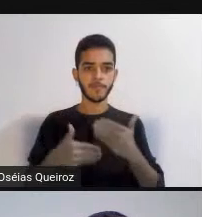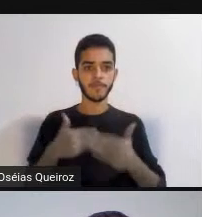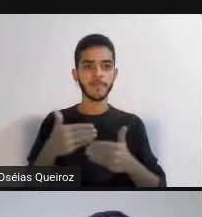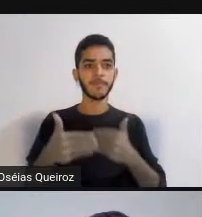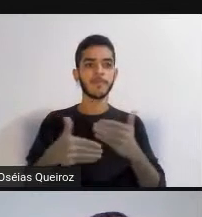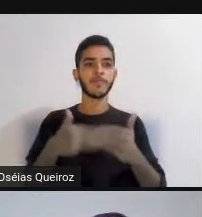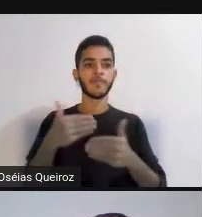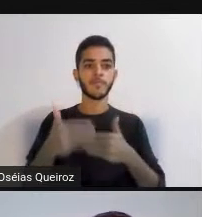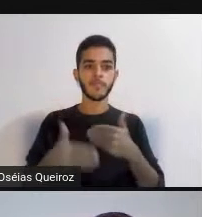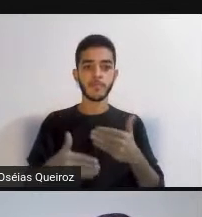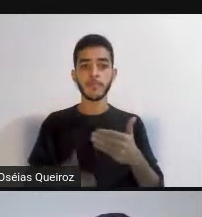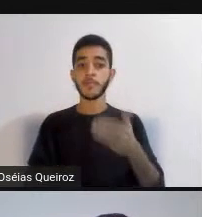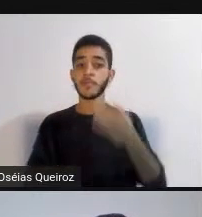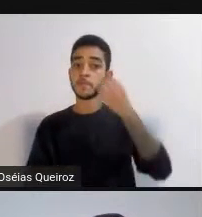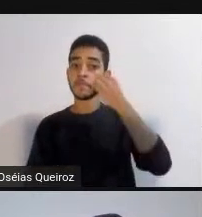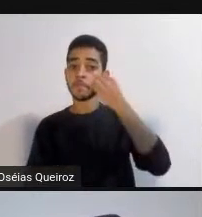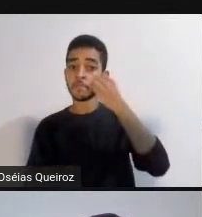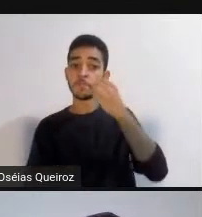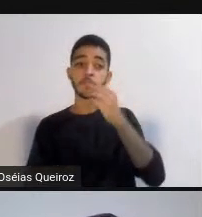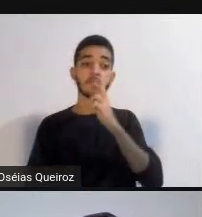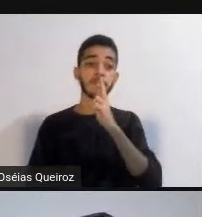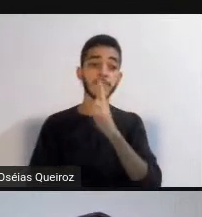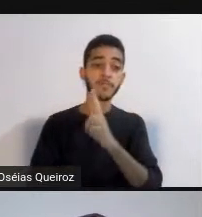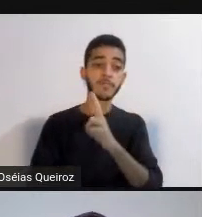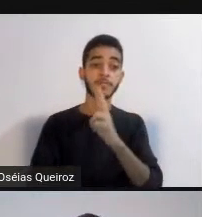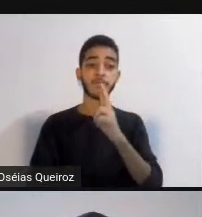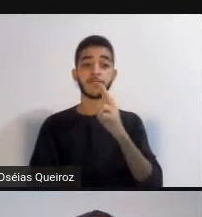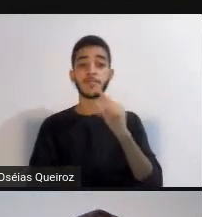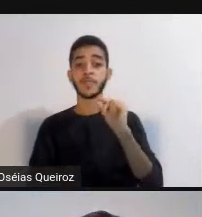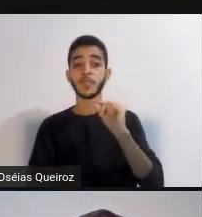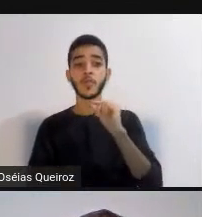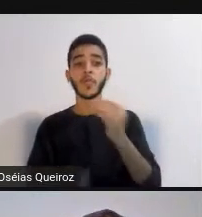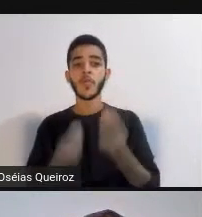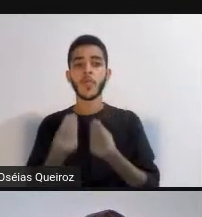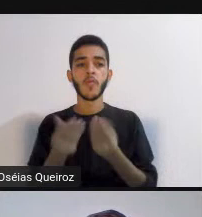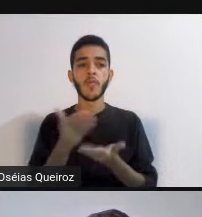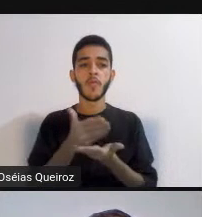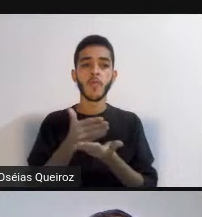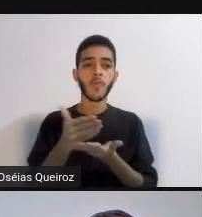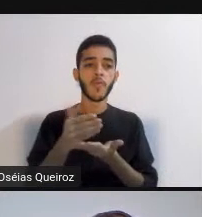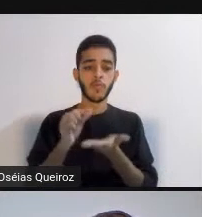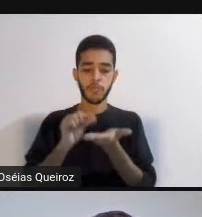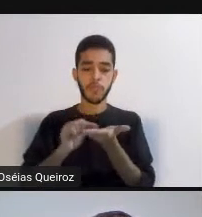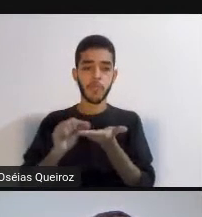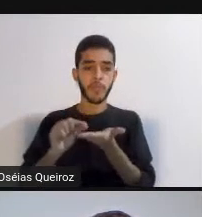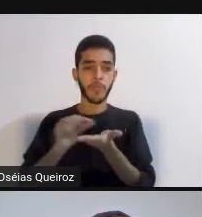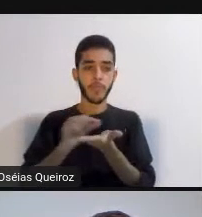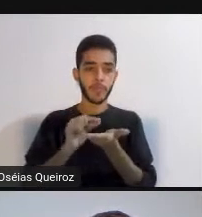fazer inferências sobre a origem dessas partículas.